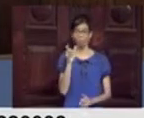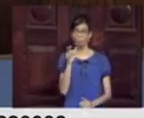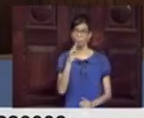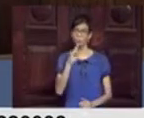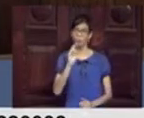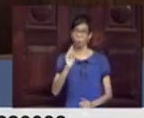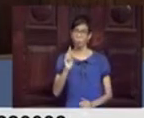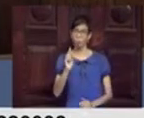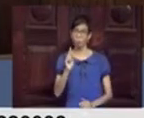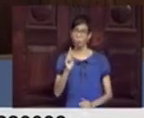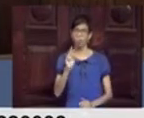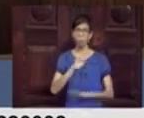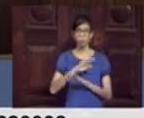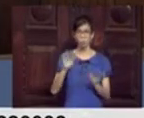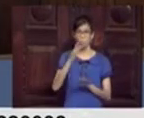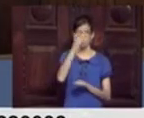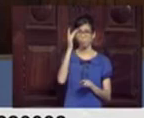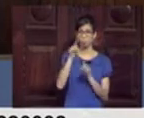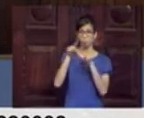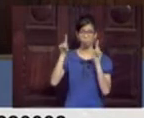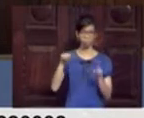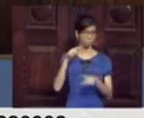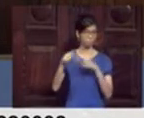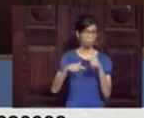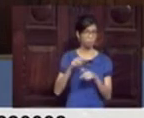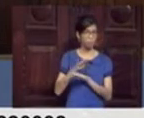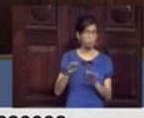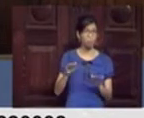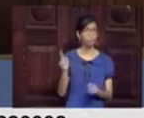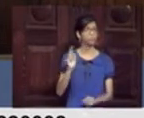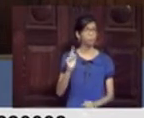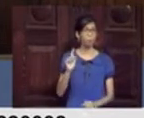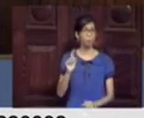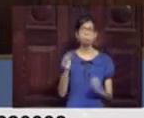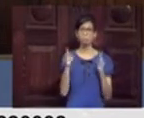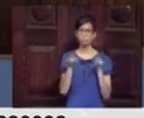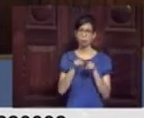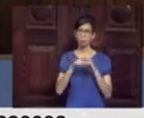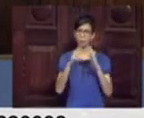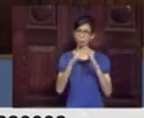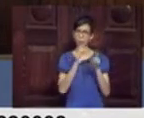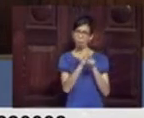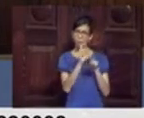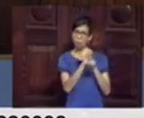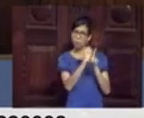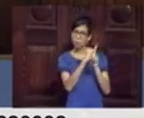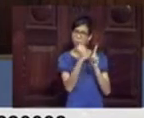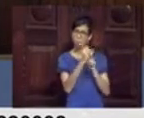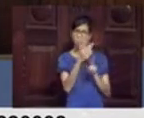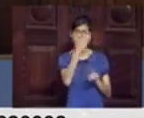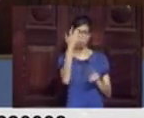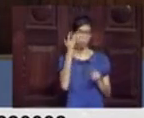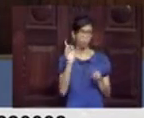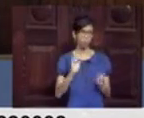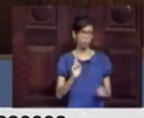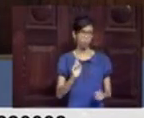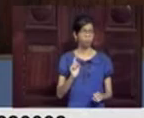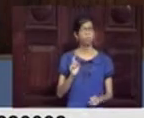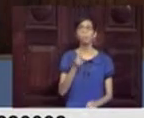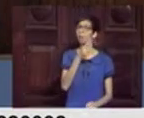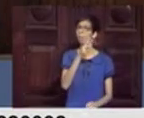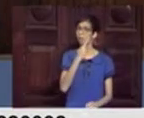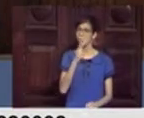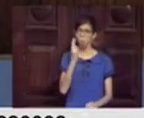não atinge só a servidor, o aluguel social não atinge servidor, o fim do restaurante popular não atinge